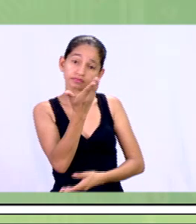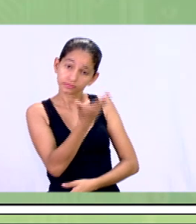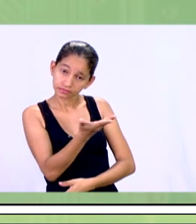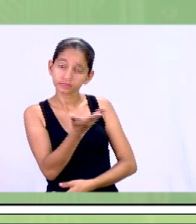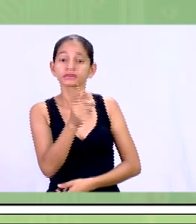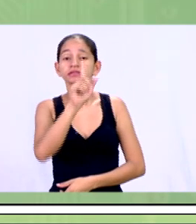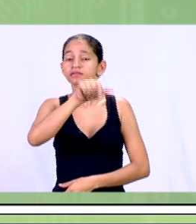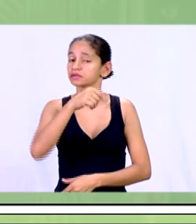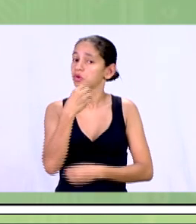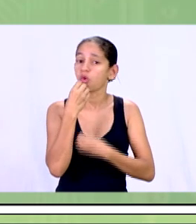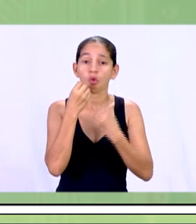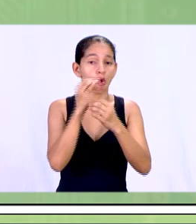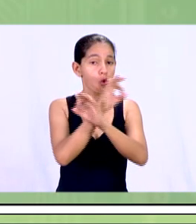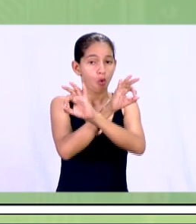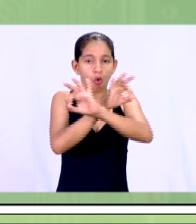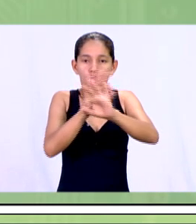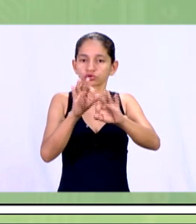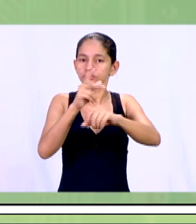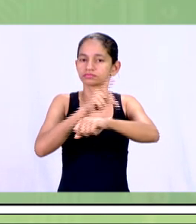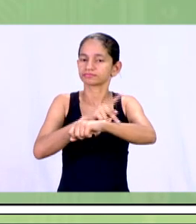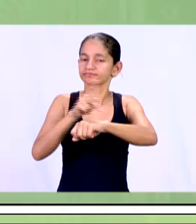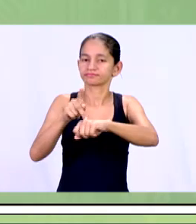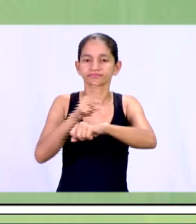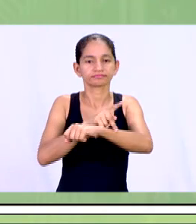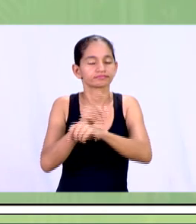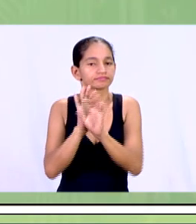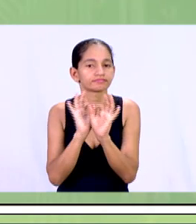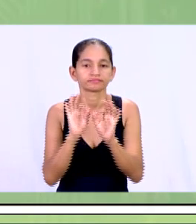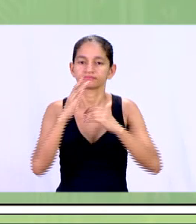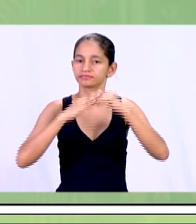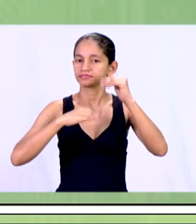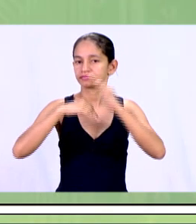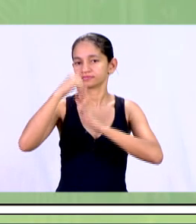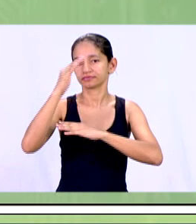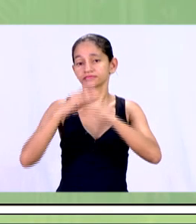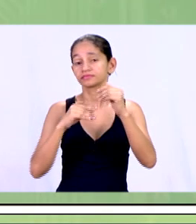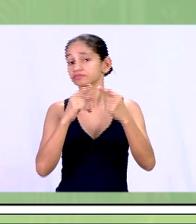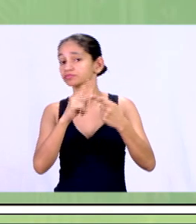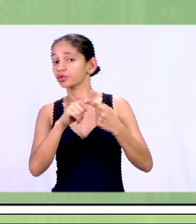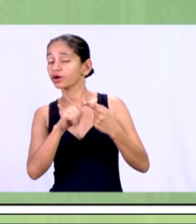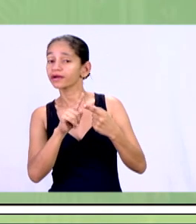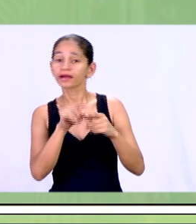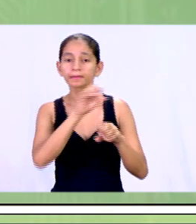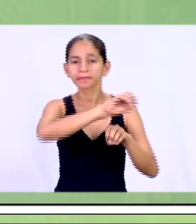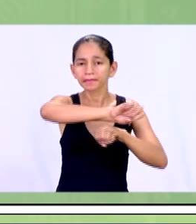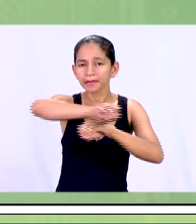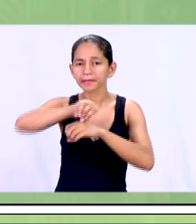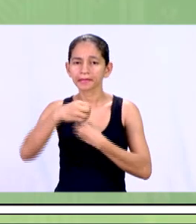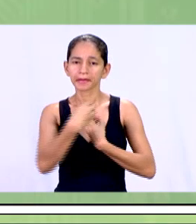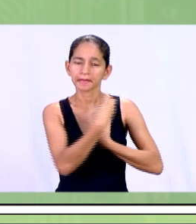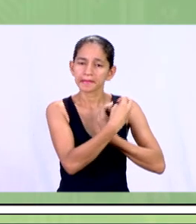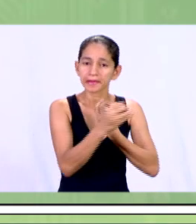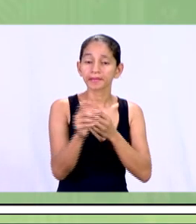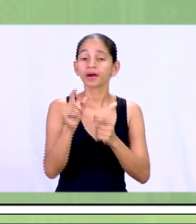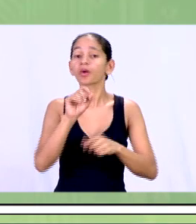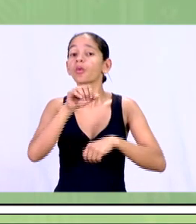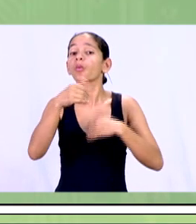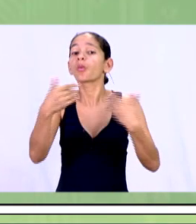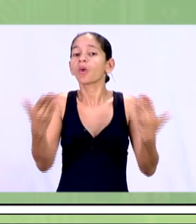considerado um grande pedagogo nesse sentido, porque ele trouxe para a gente a pedagogia